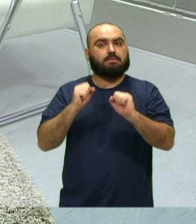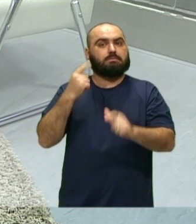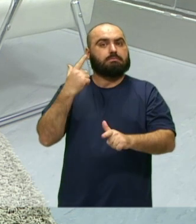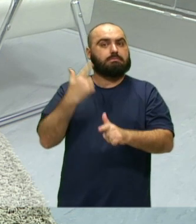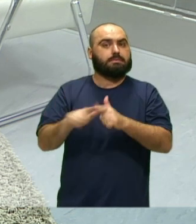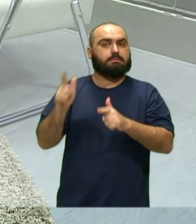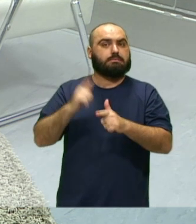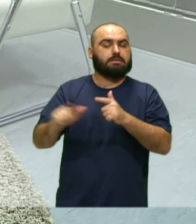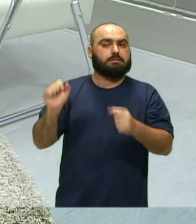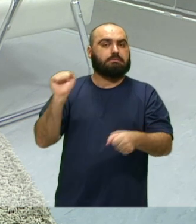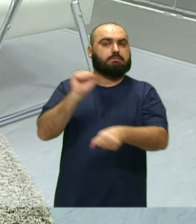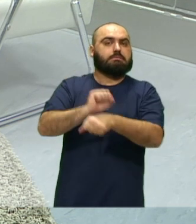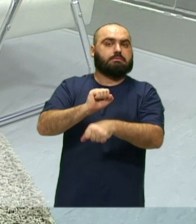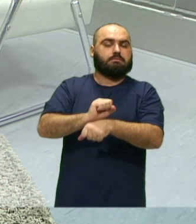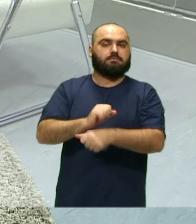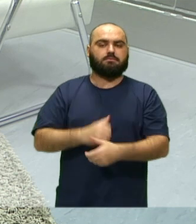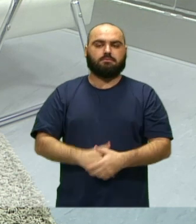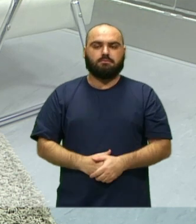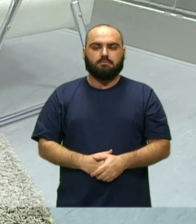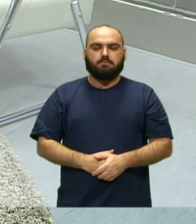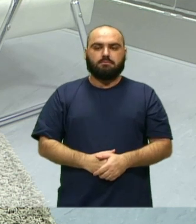parte das alianças locais?